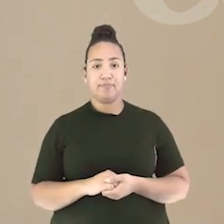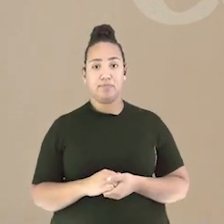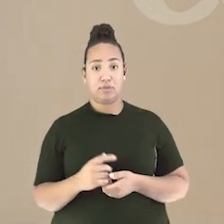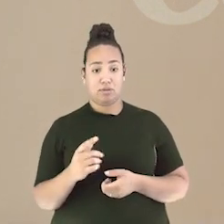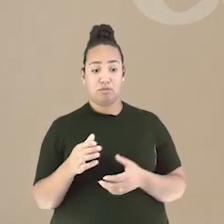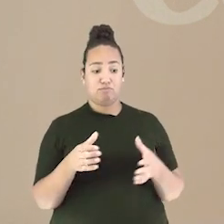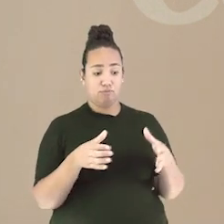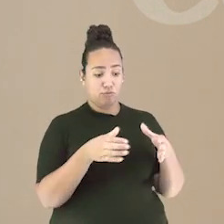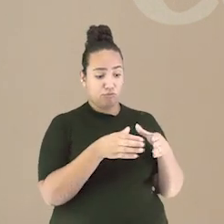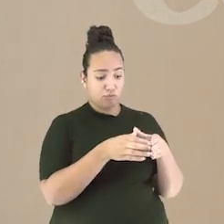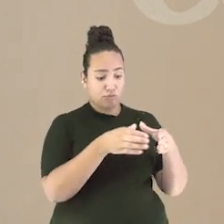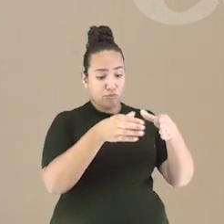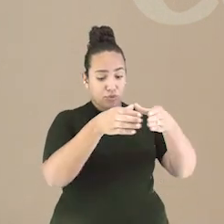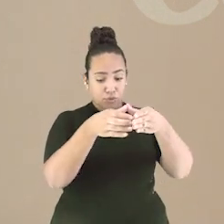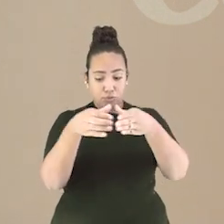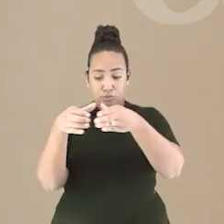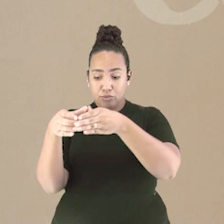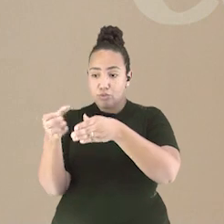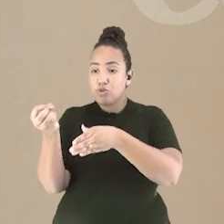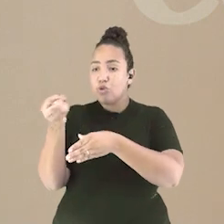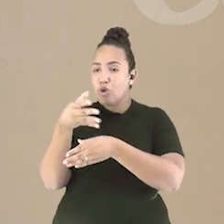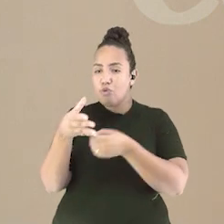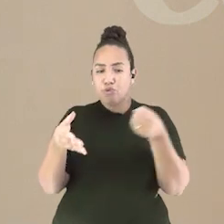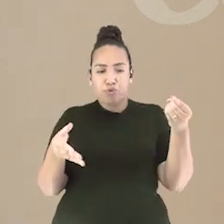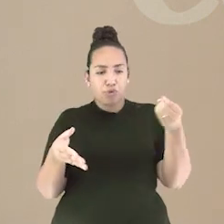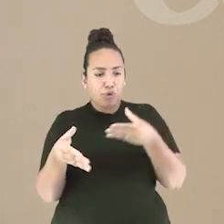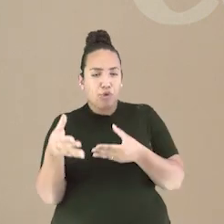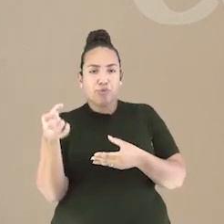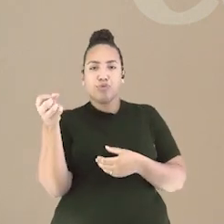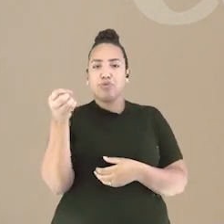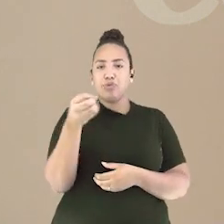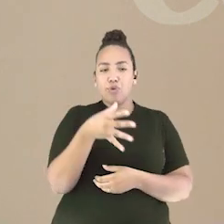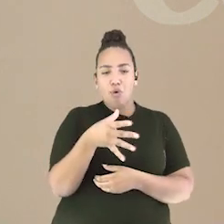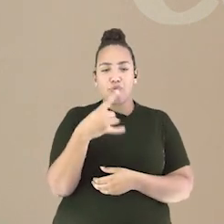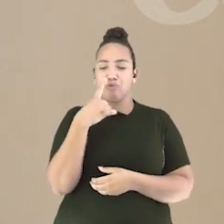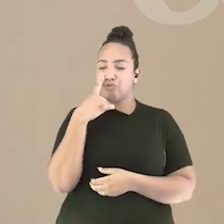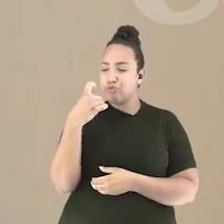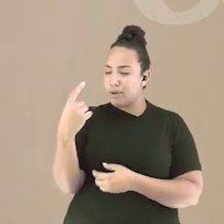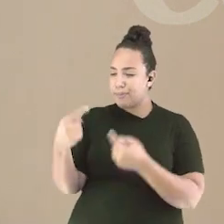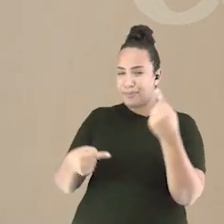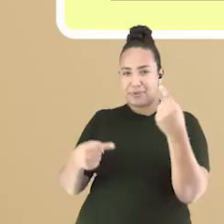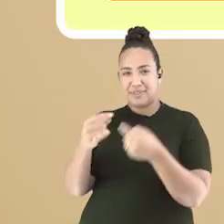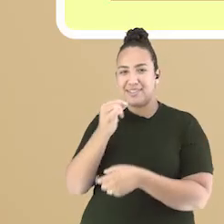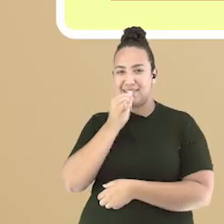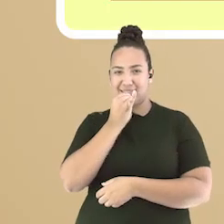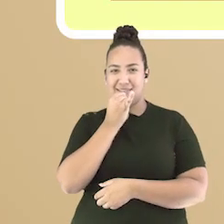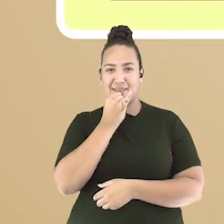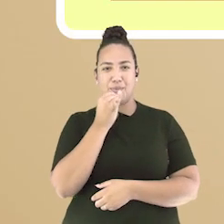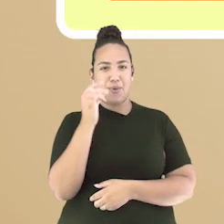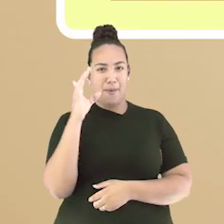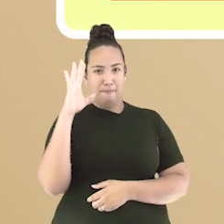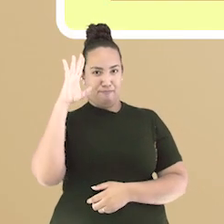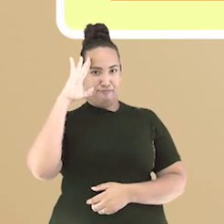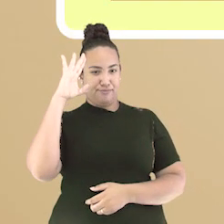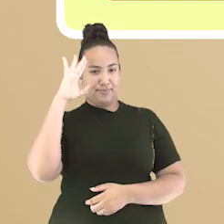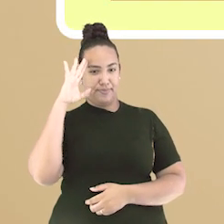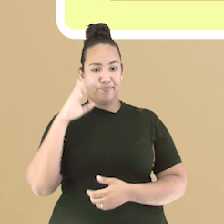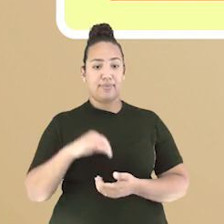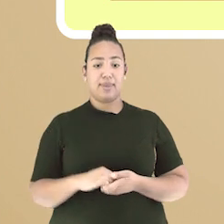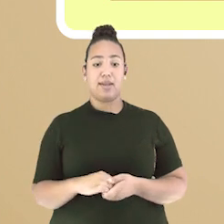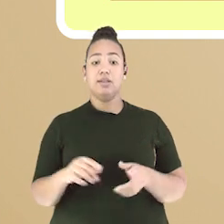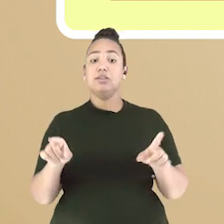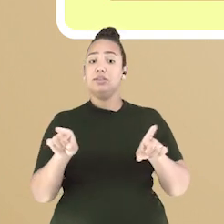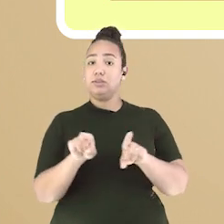Novos grupos começaram a surgir e se interessar por política. É o caso dos coronéis. Teremos a invenção da política